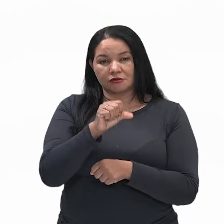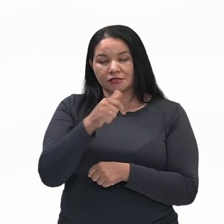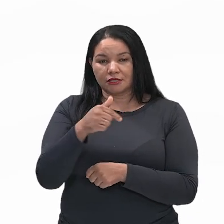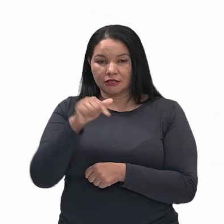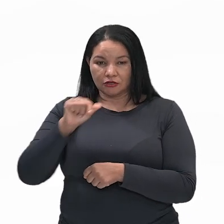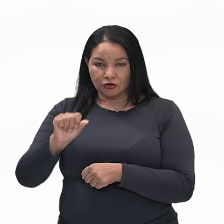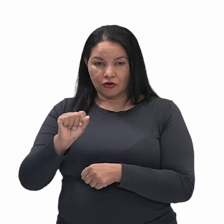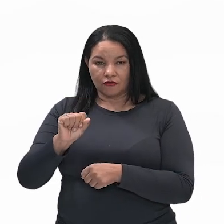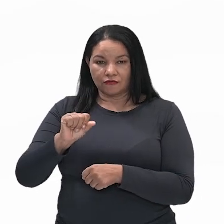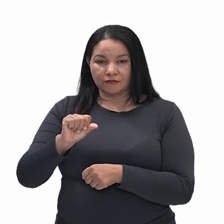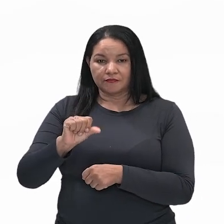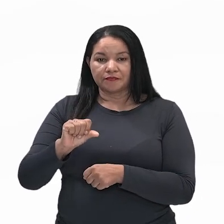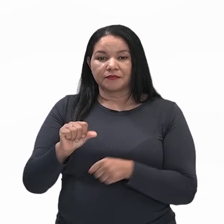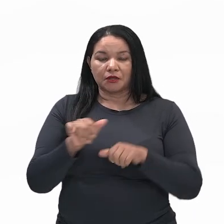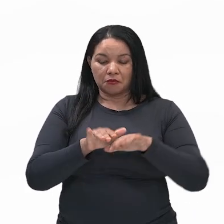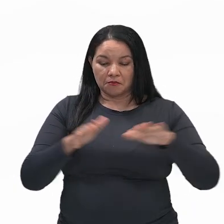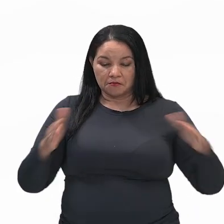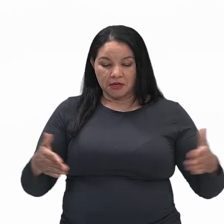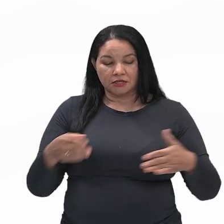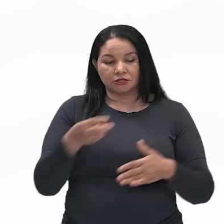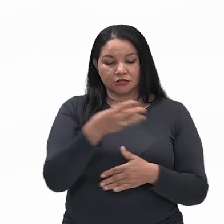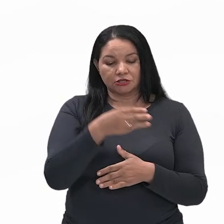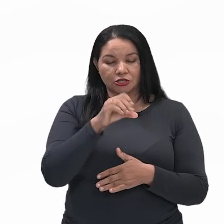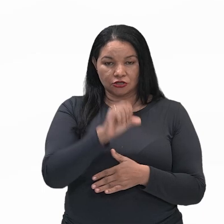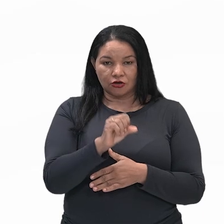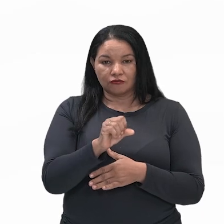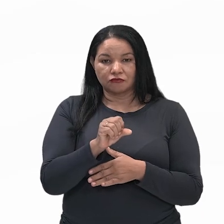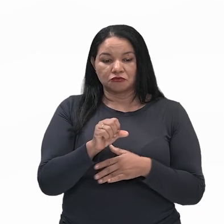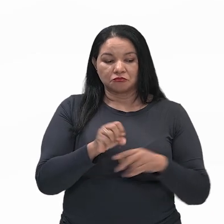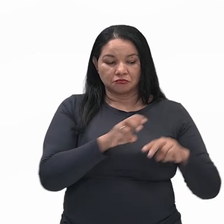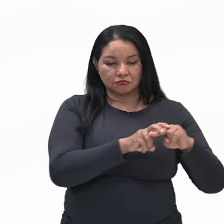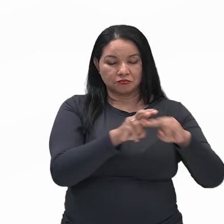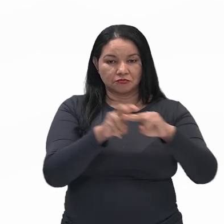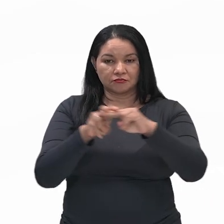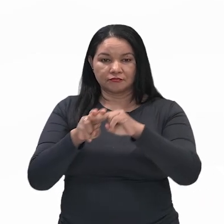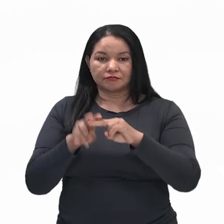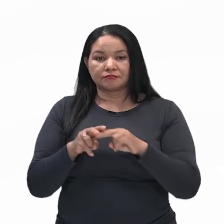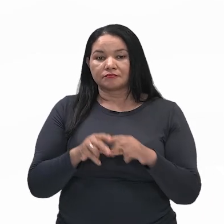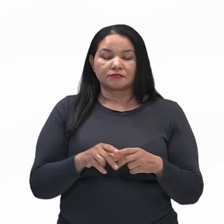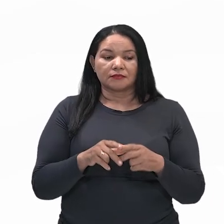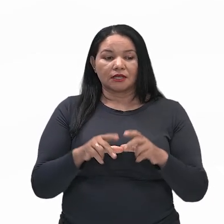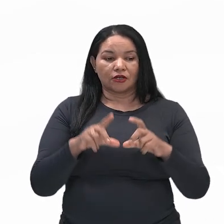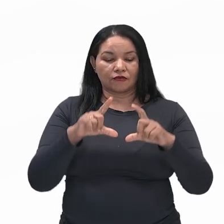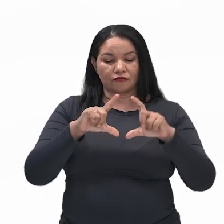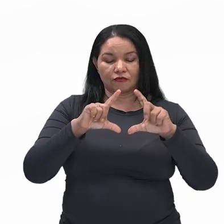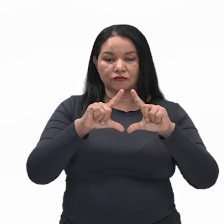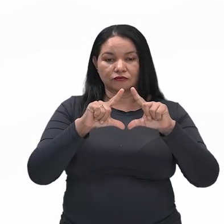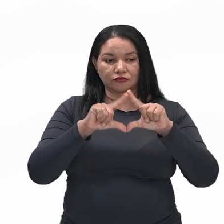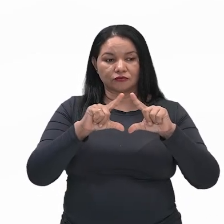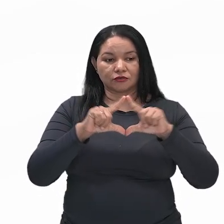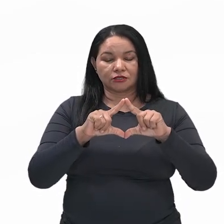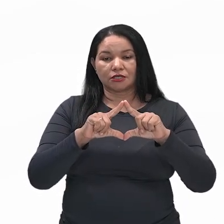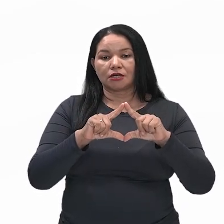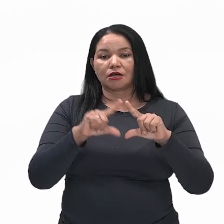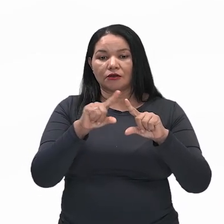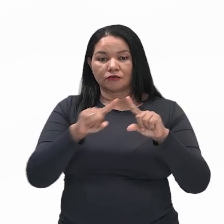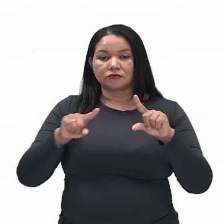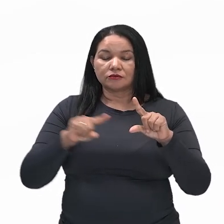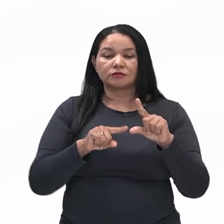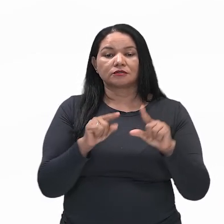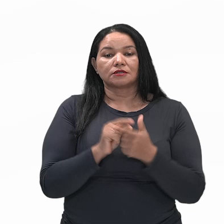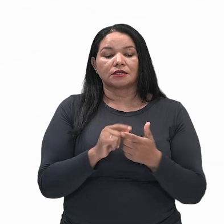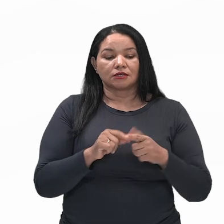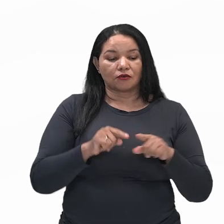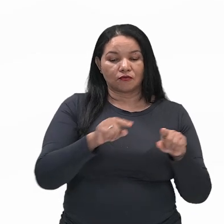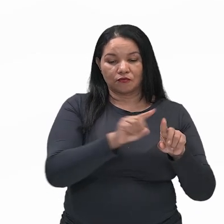1979, em uma mesa com 39 lugares com formato de triângulo equilátero, os 3 lados iguais,